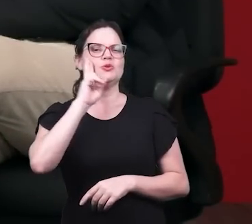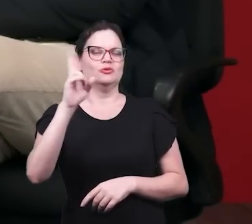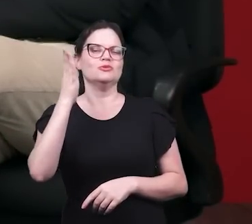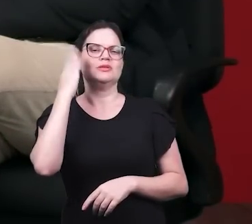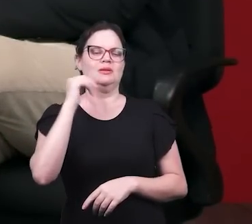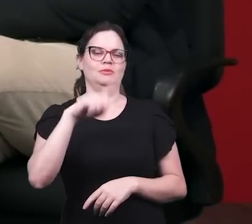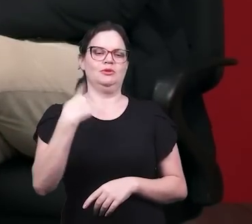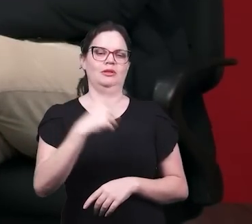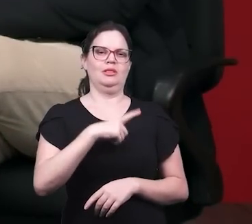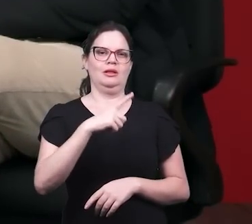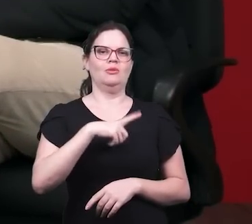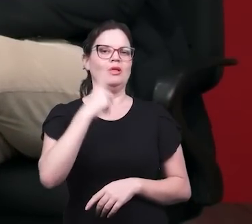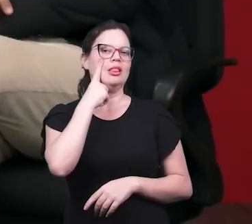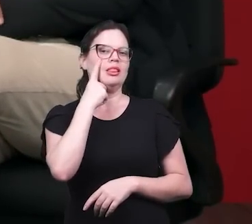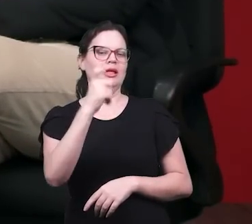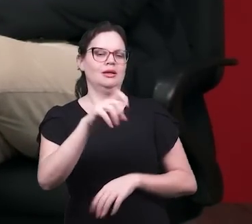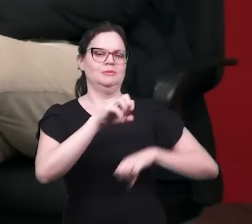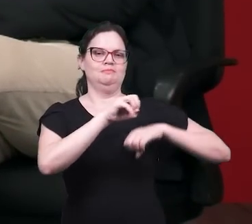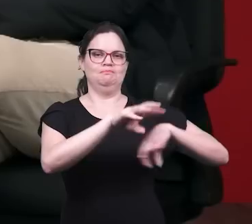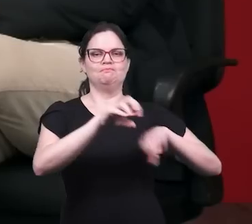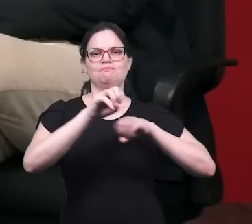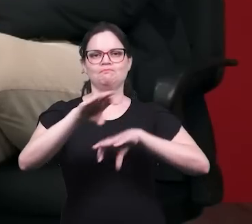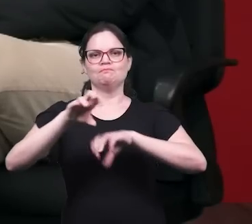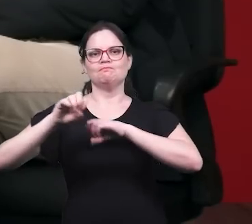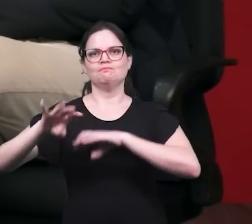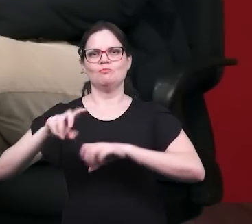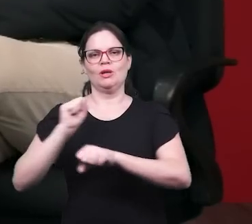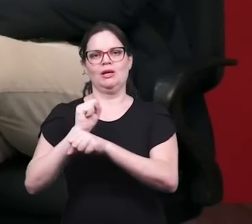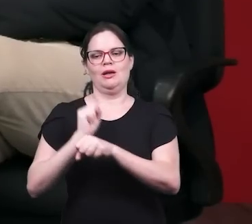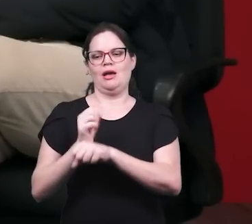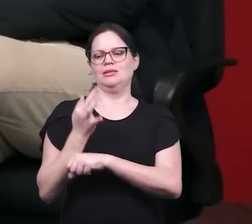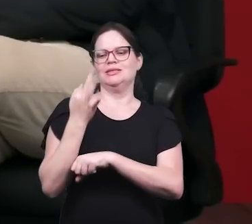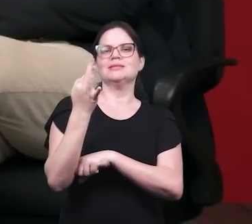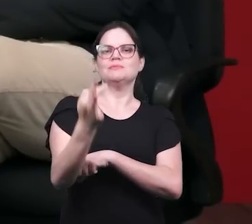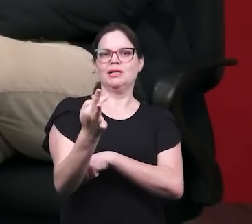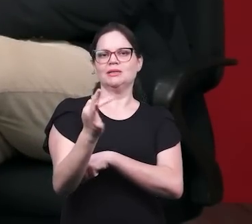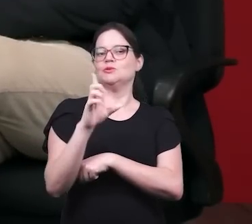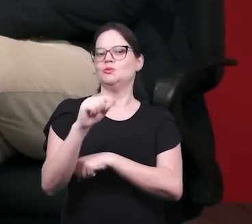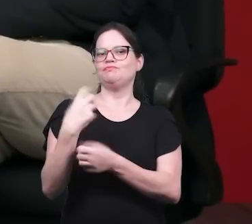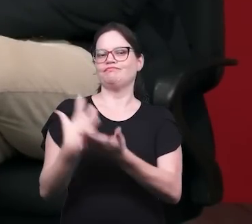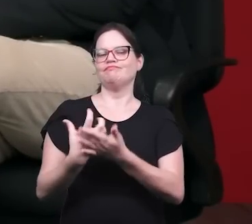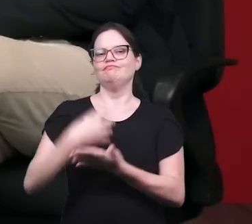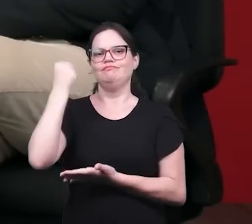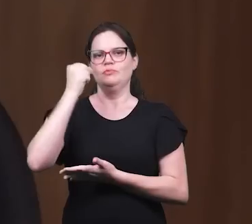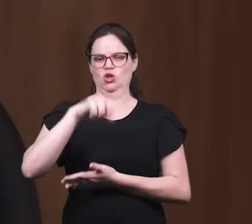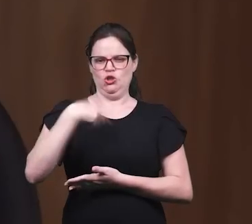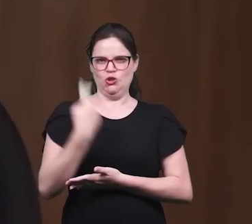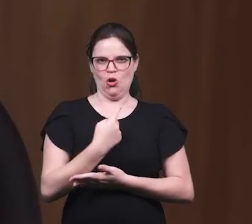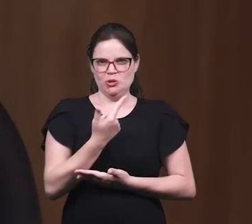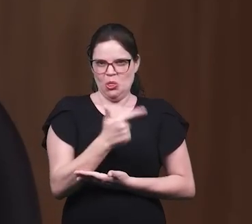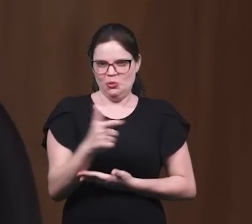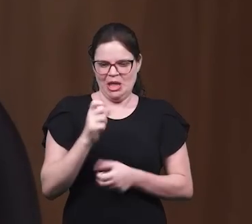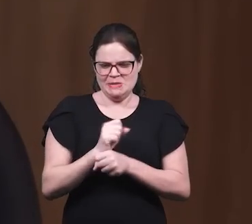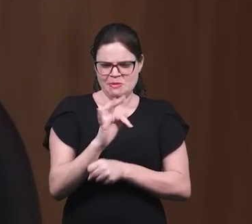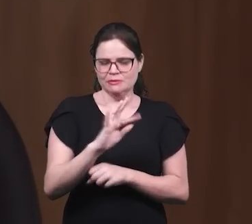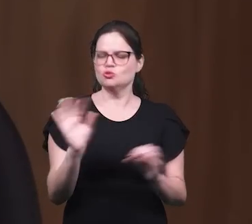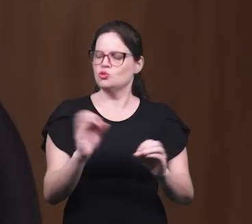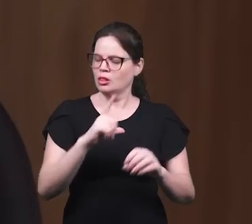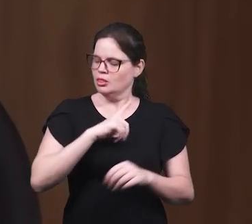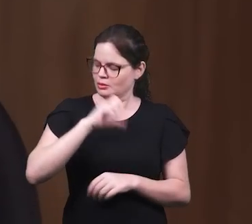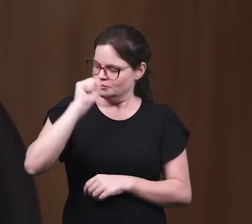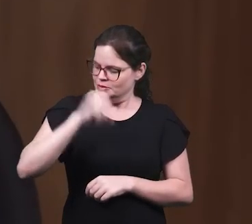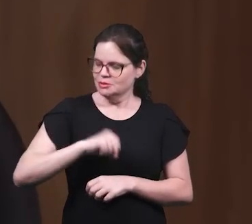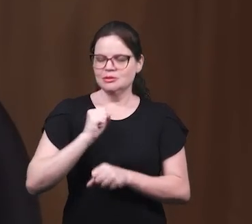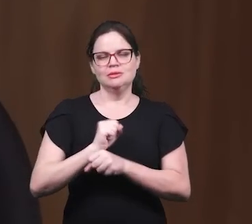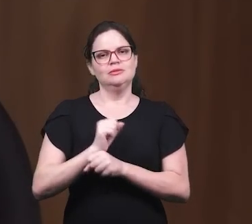nossa grande esperança, porque não somos como os que não têm esperança. Nós temos a esperança, Jesus